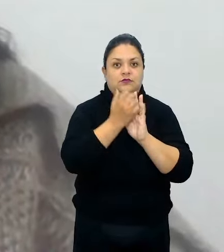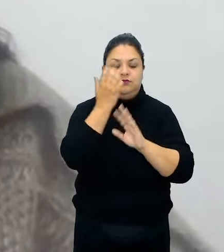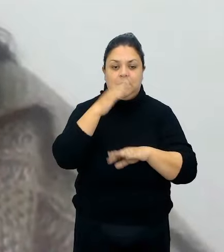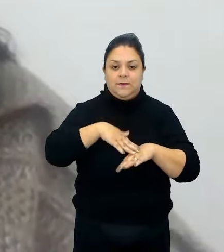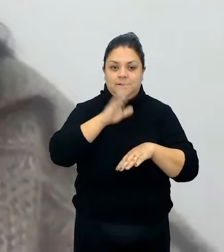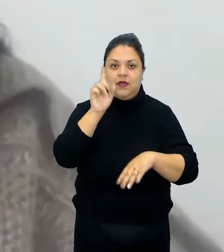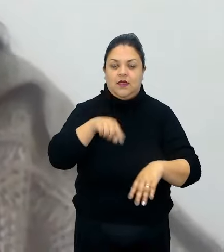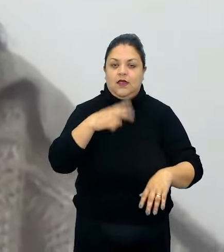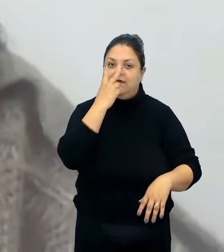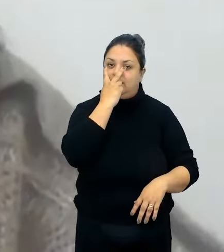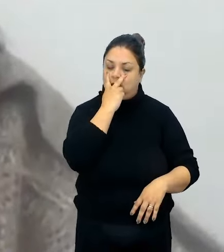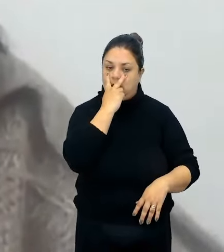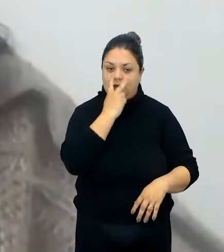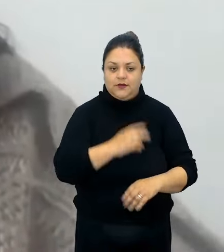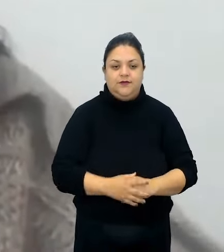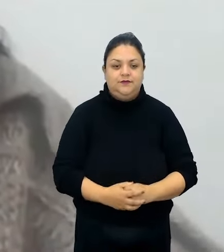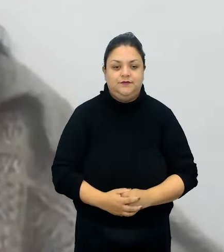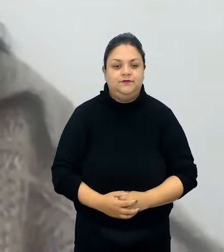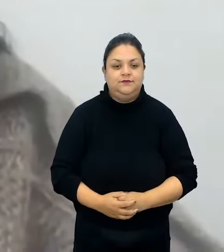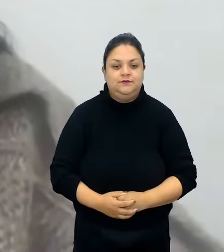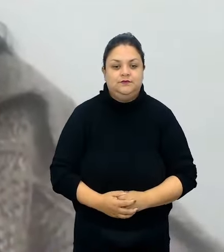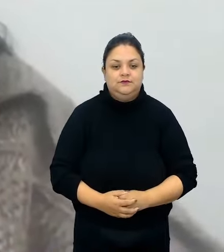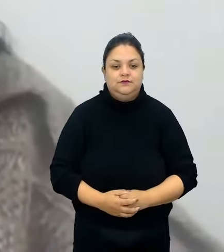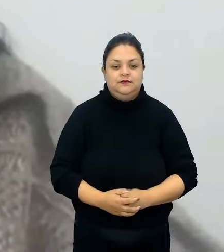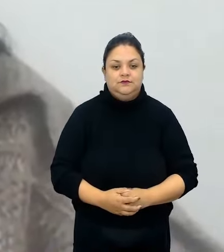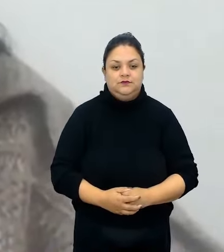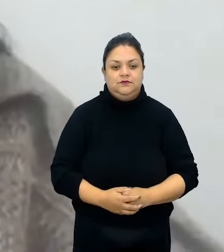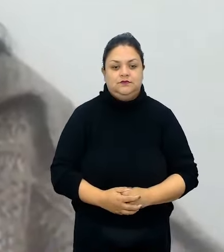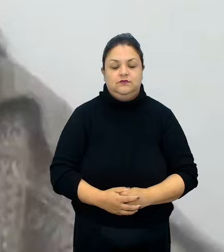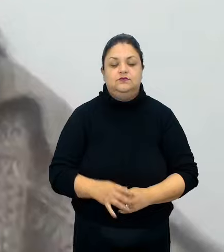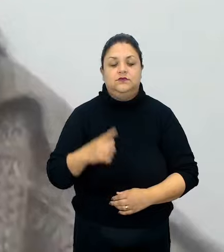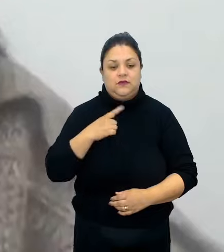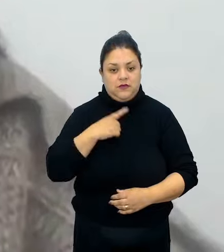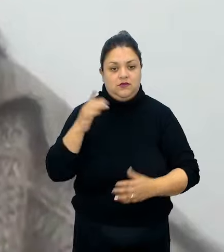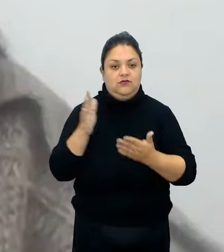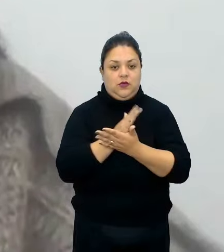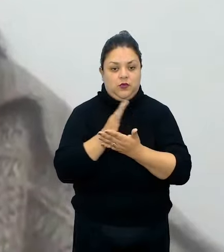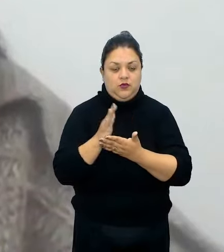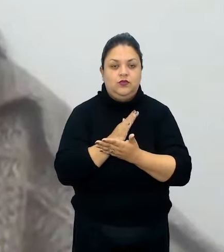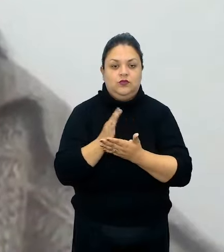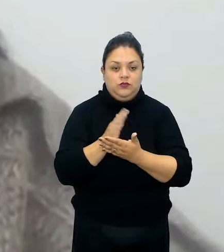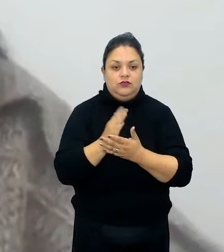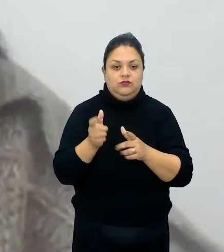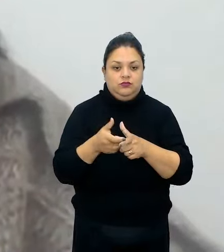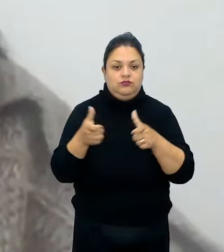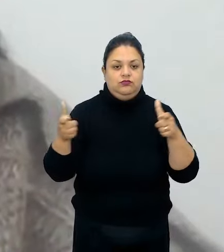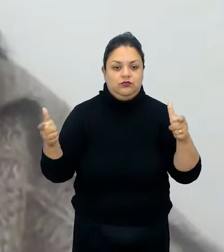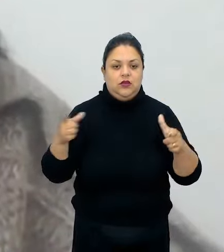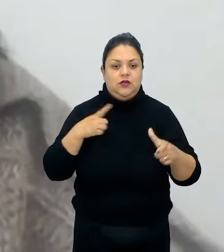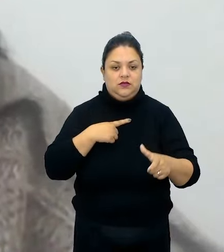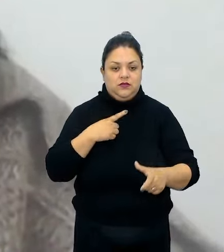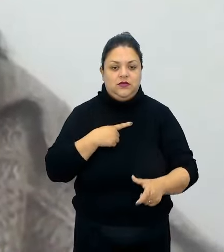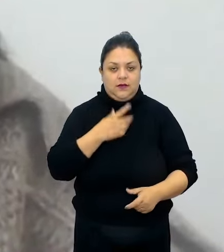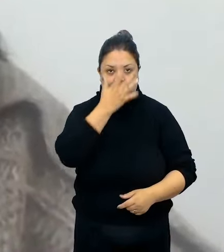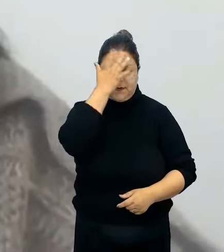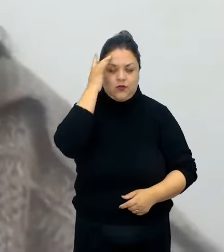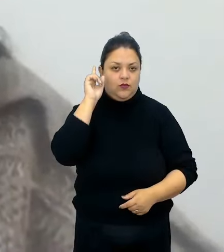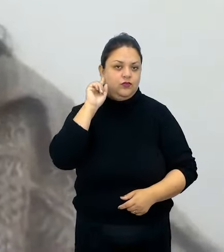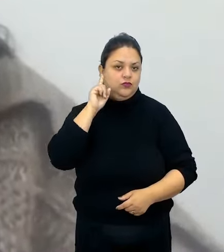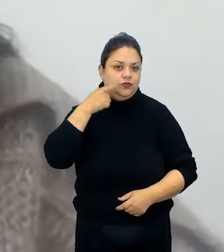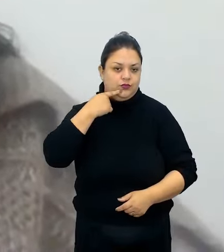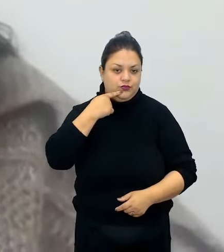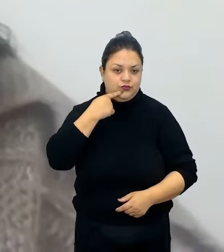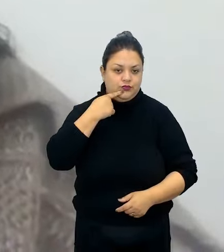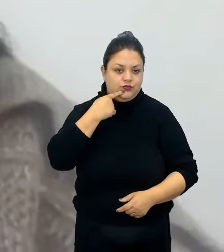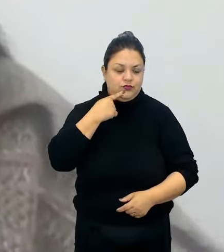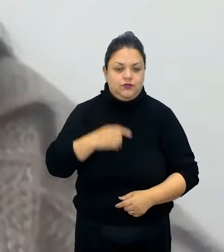visual. Temos um número, né, expressivo também na questão da pessoa que tem deficiência auditiva, mas